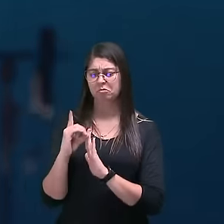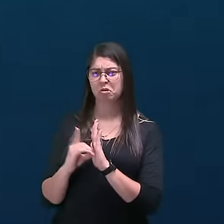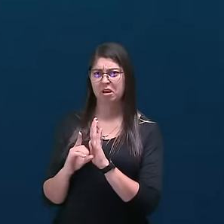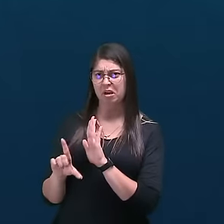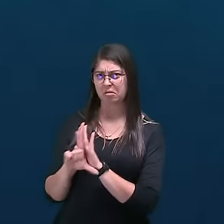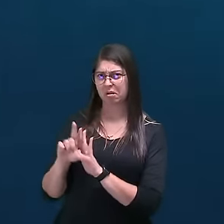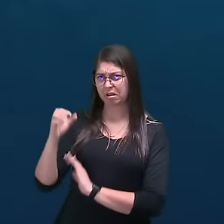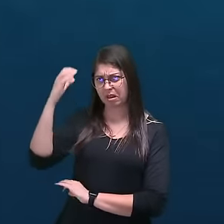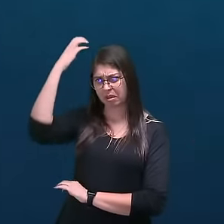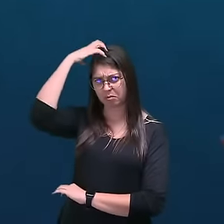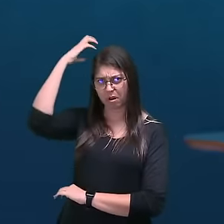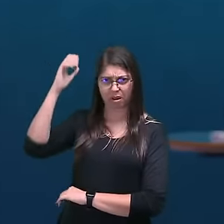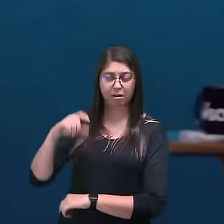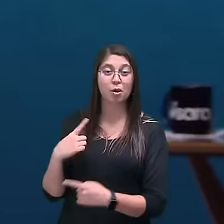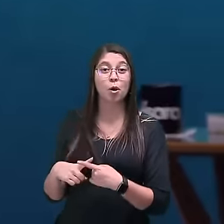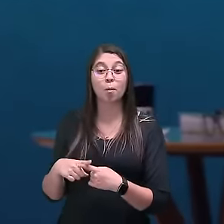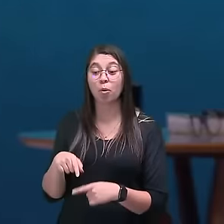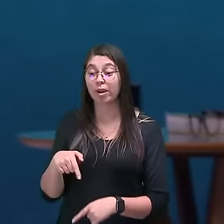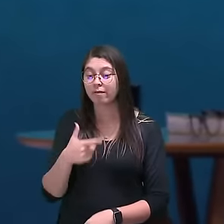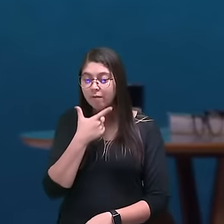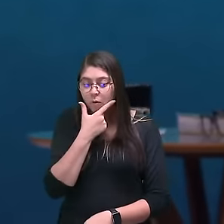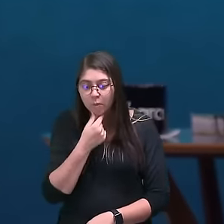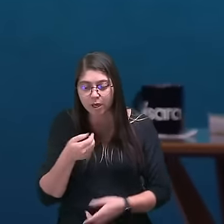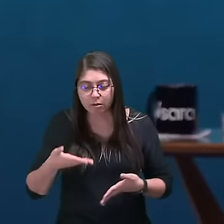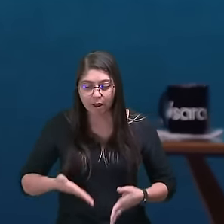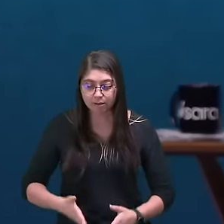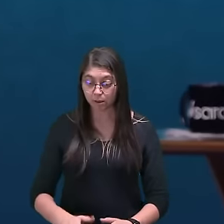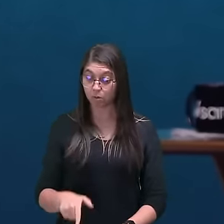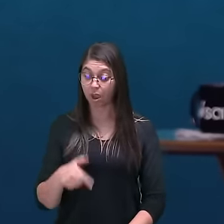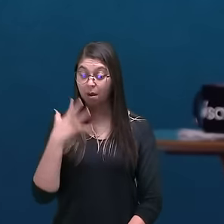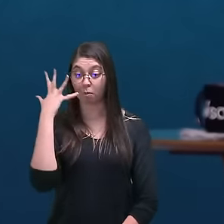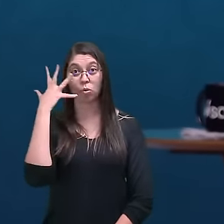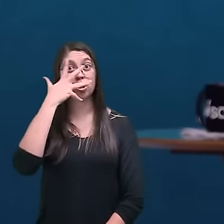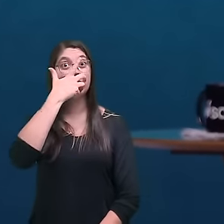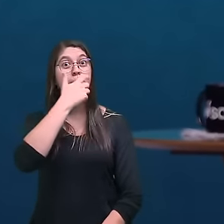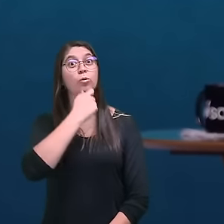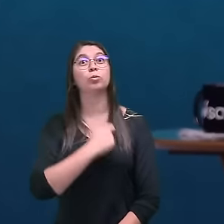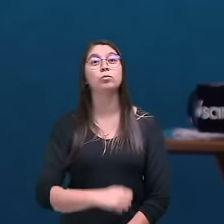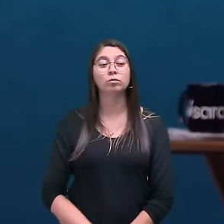porque vieram que el menino era formoso. Aleluia.